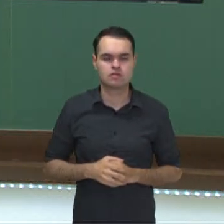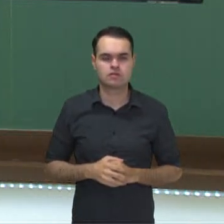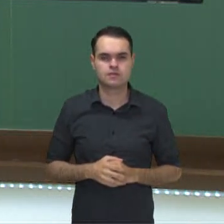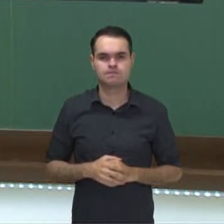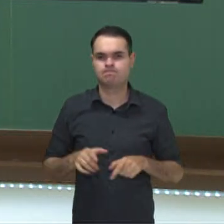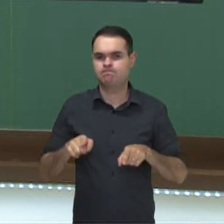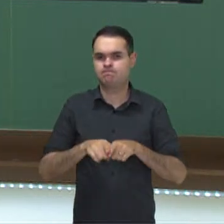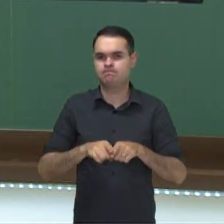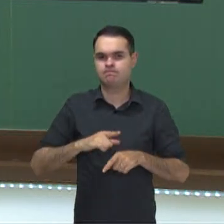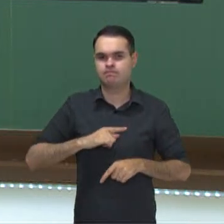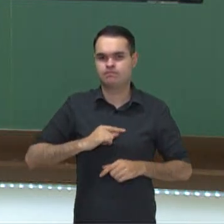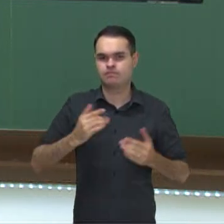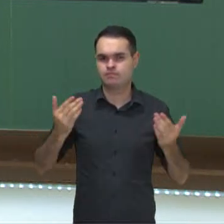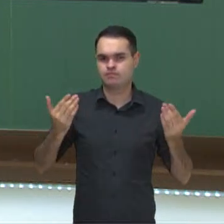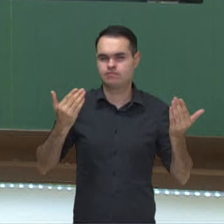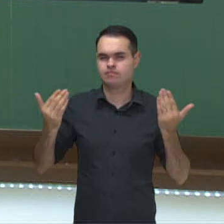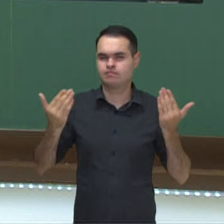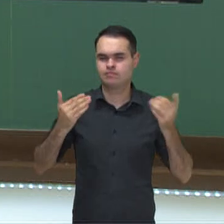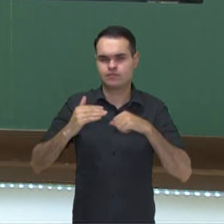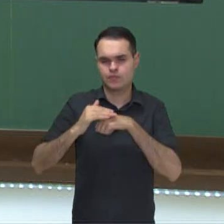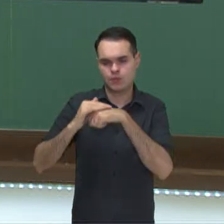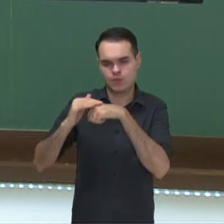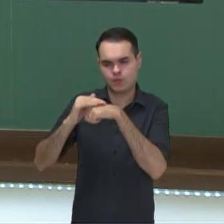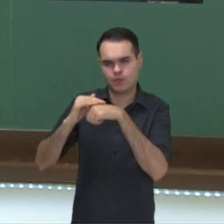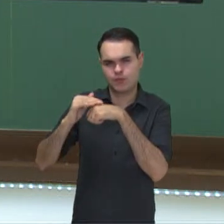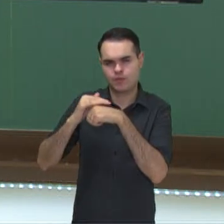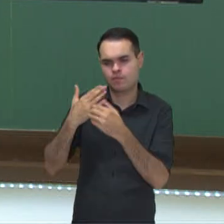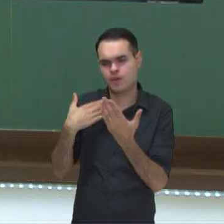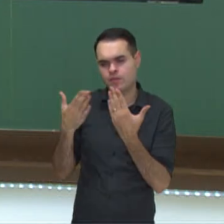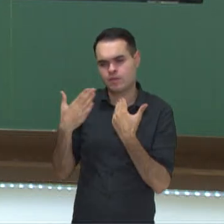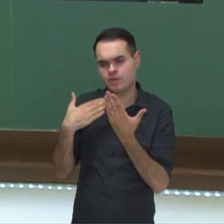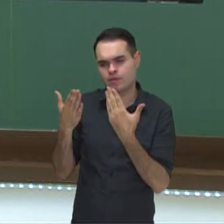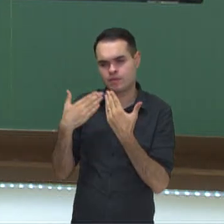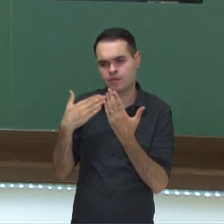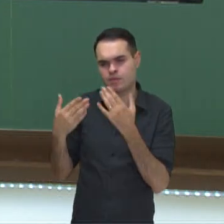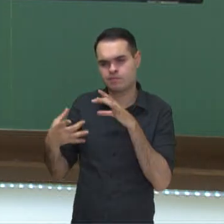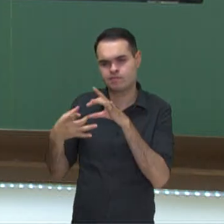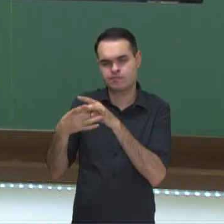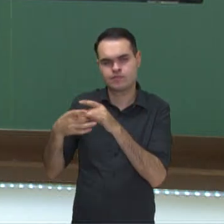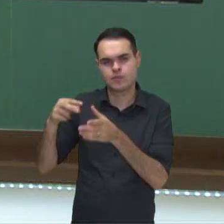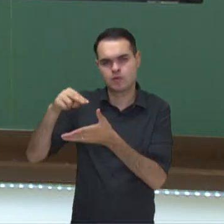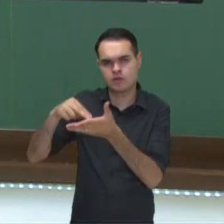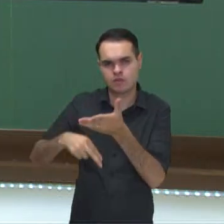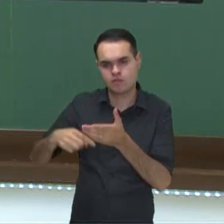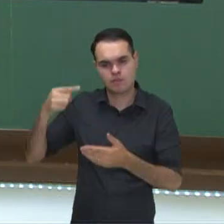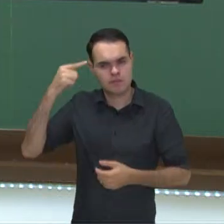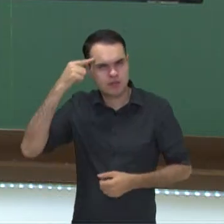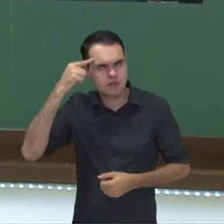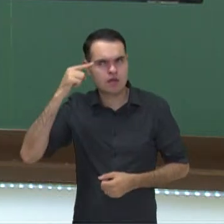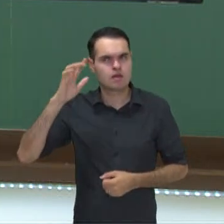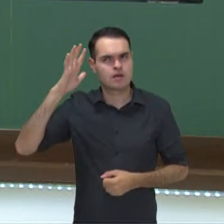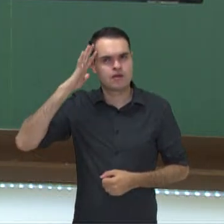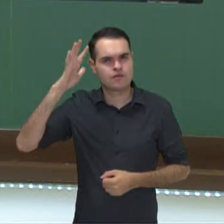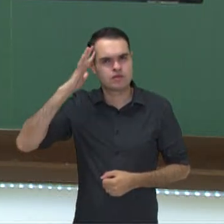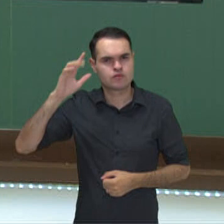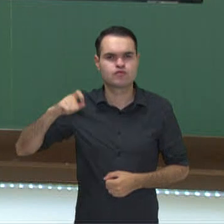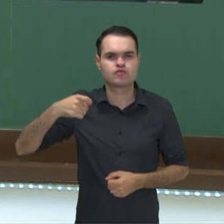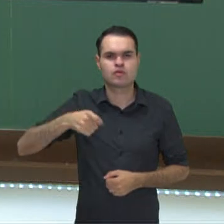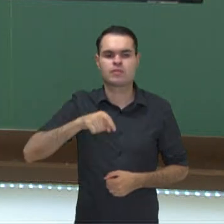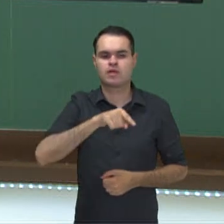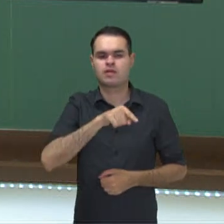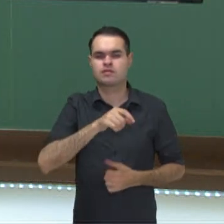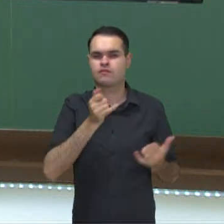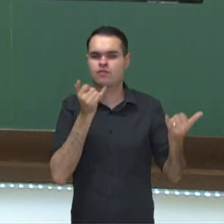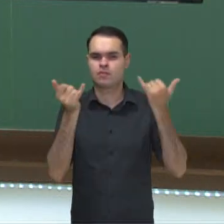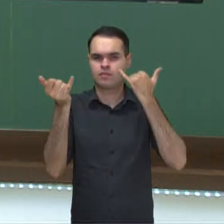uma conversa, uma interpelação para o leitor participar do texto, pensar, refletir sobre aquela